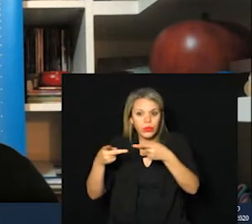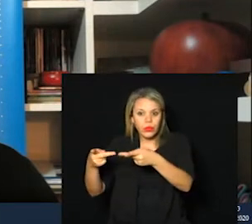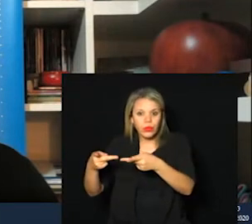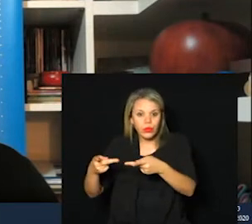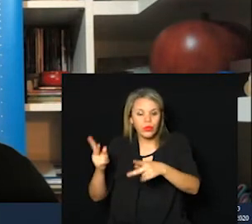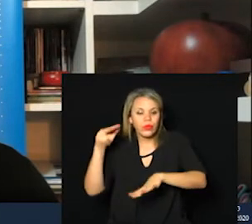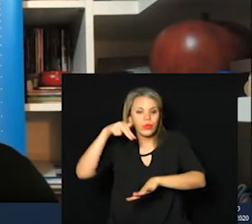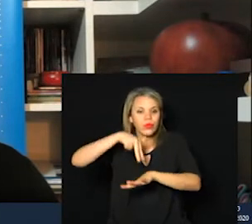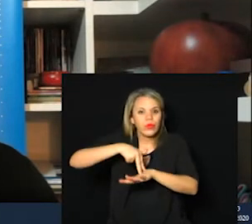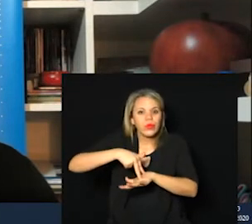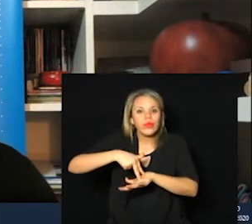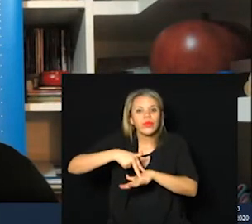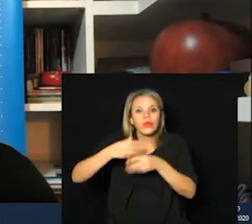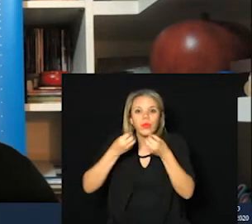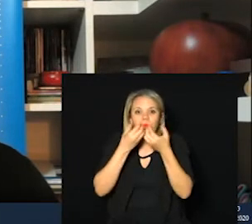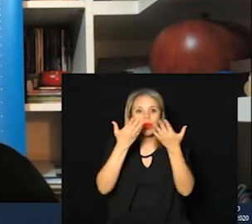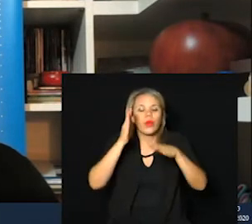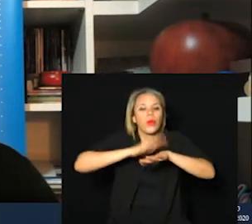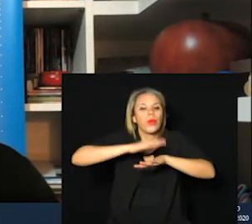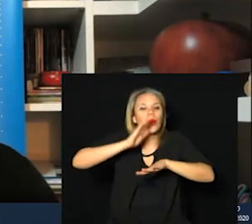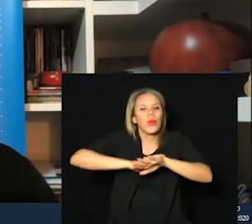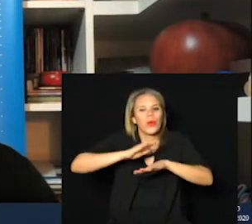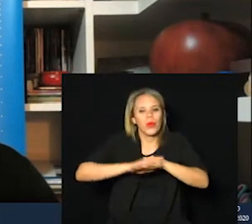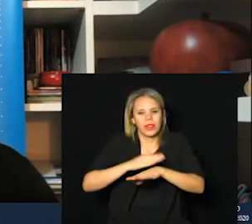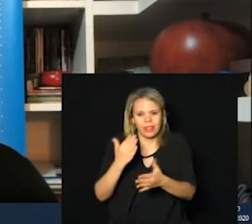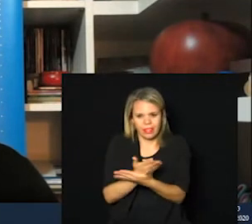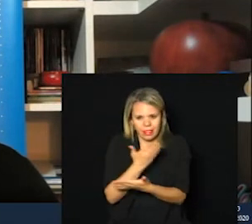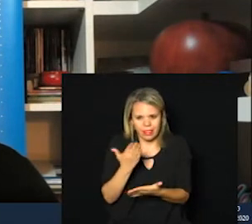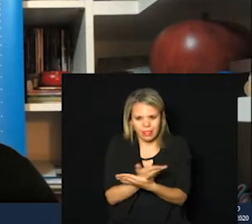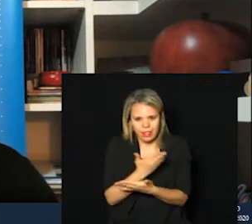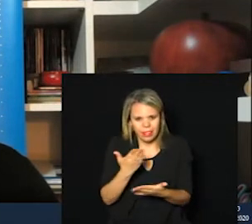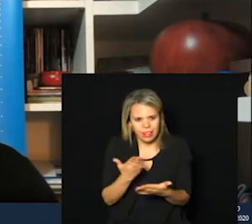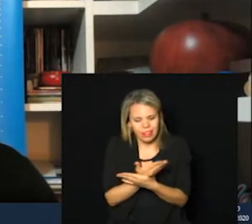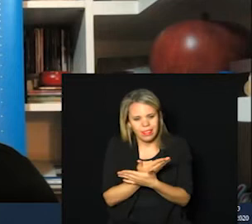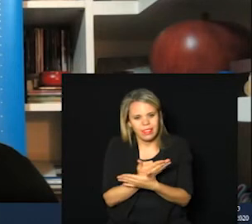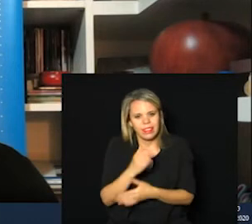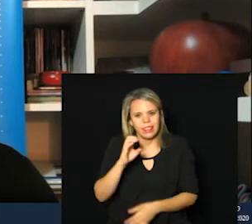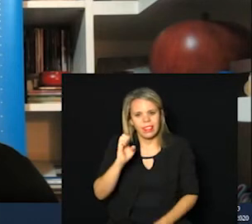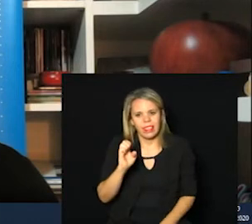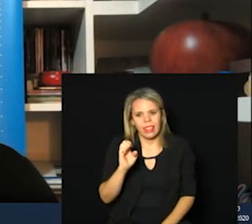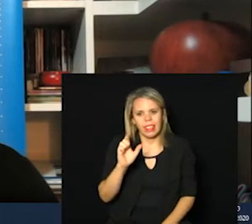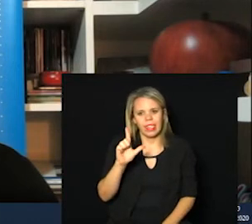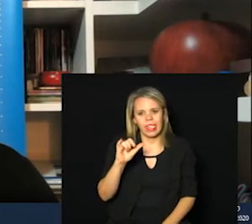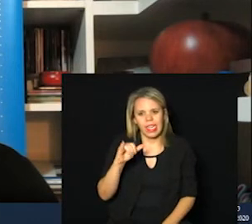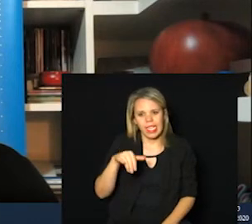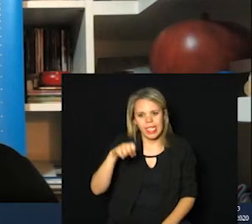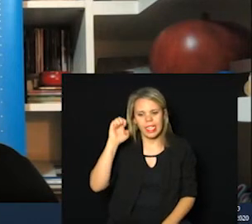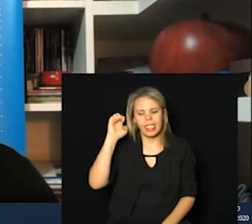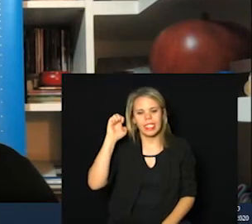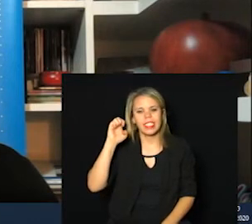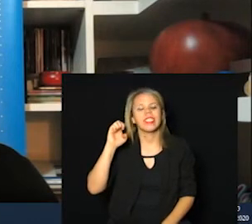falar, né, a autora do livro, Eliane Jocelaine, né,